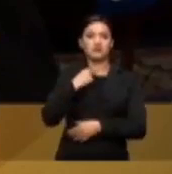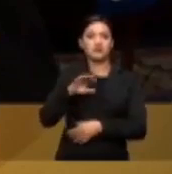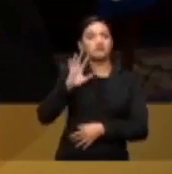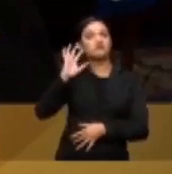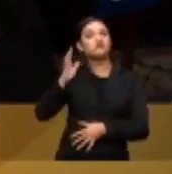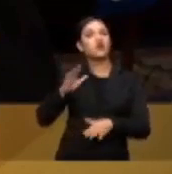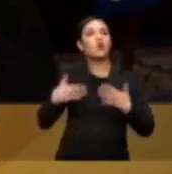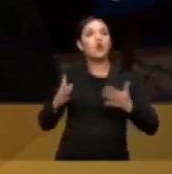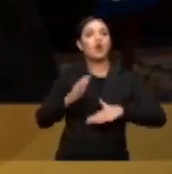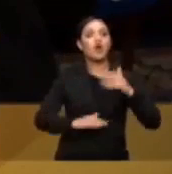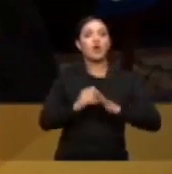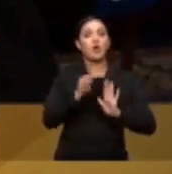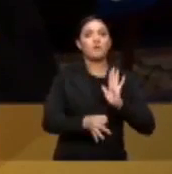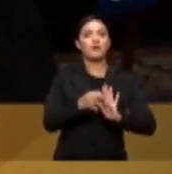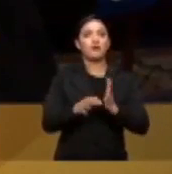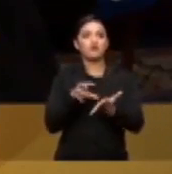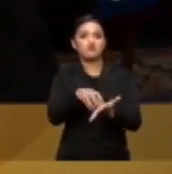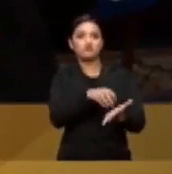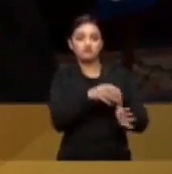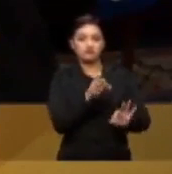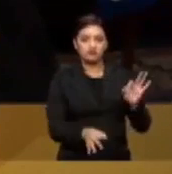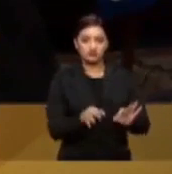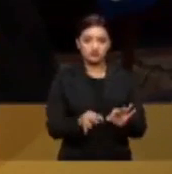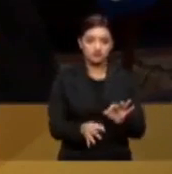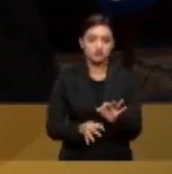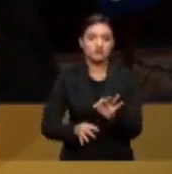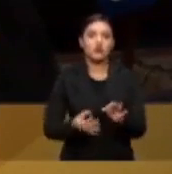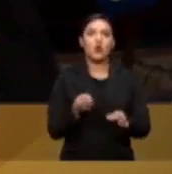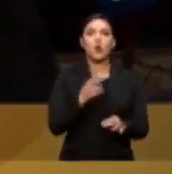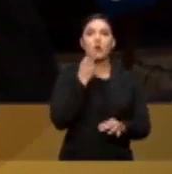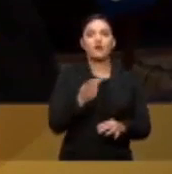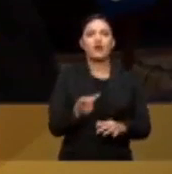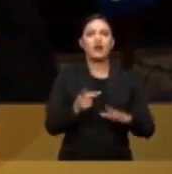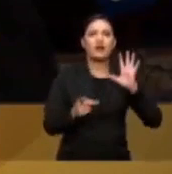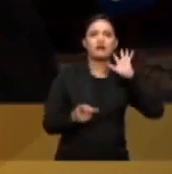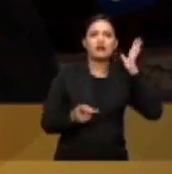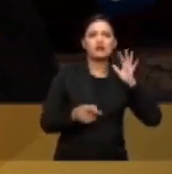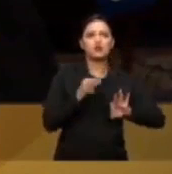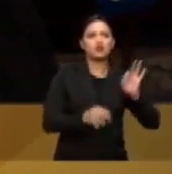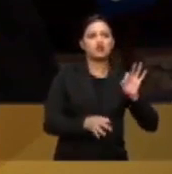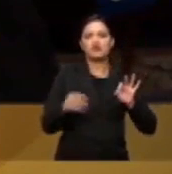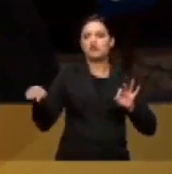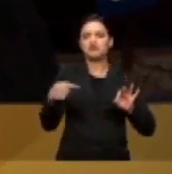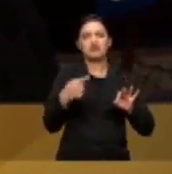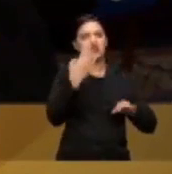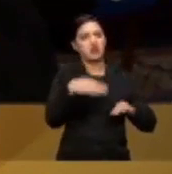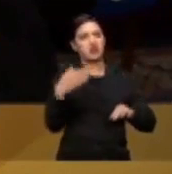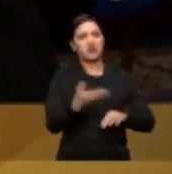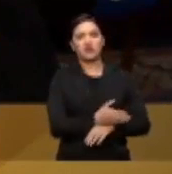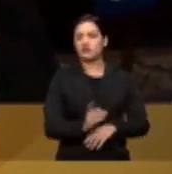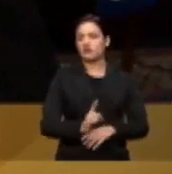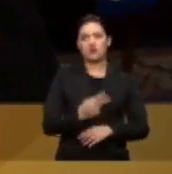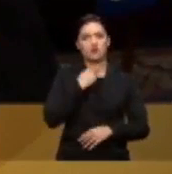de órgãos jurisdicionais, tampouco pronunciar a nulidade de ato judicial praticado por órgão incompetente.